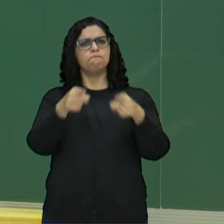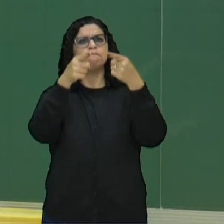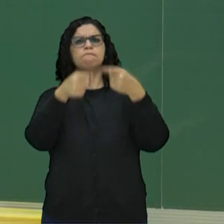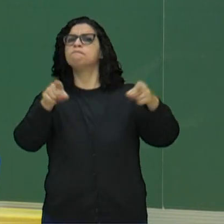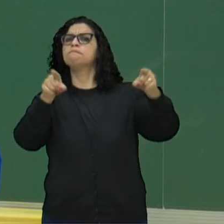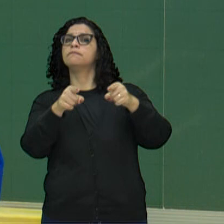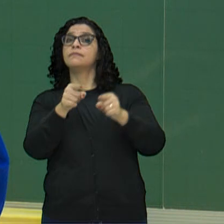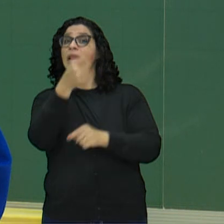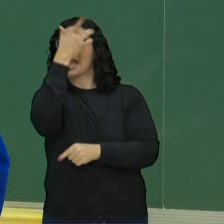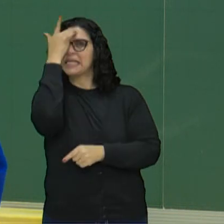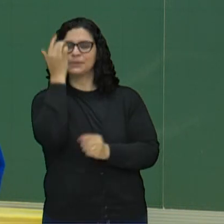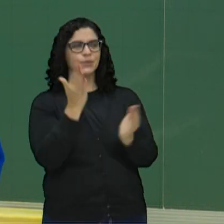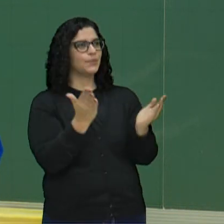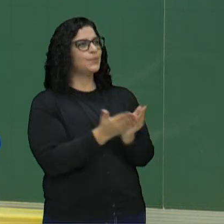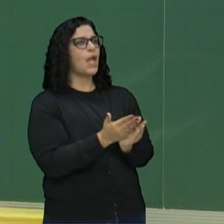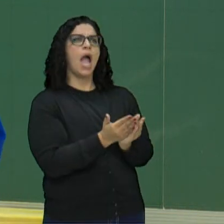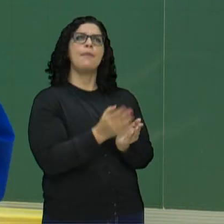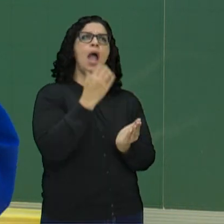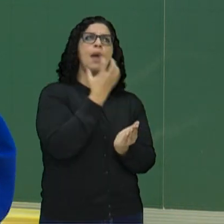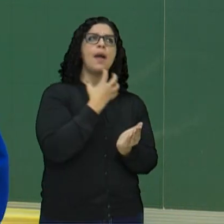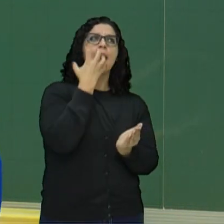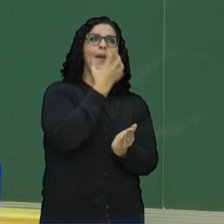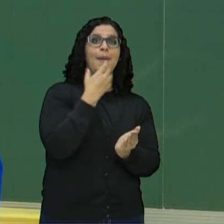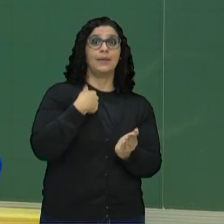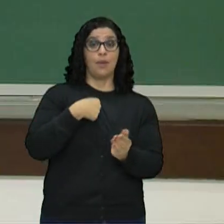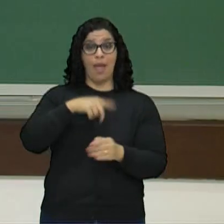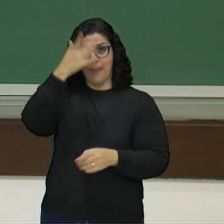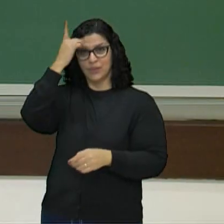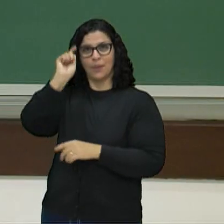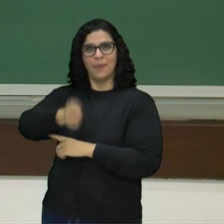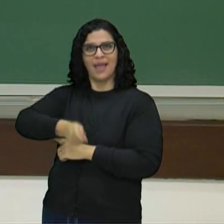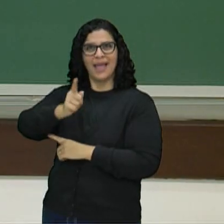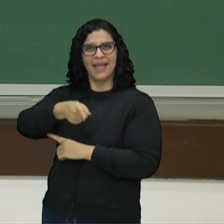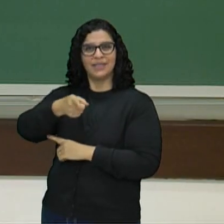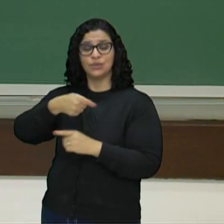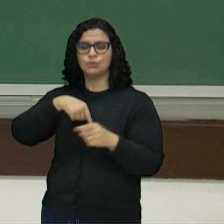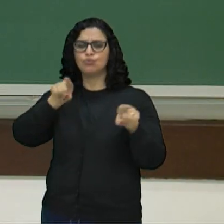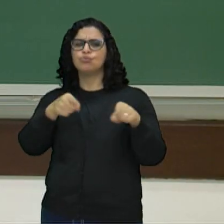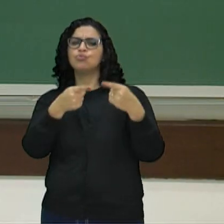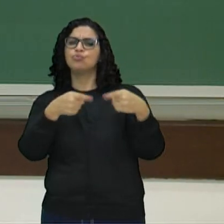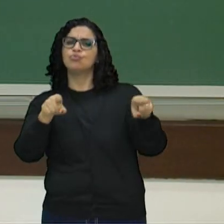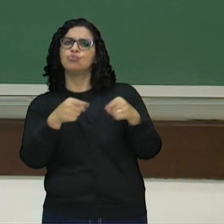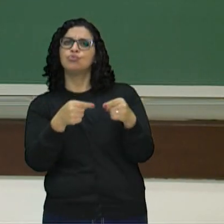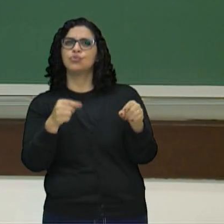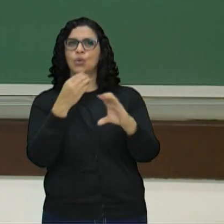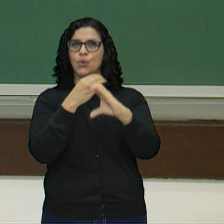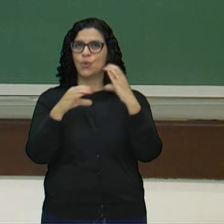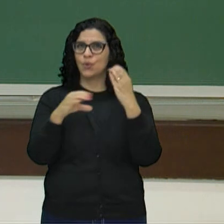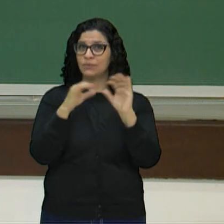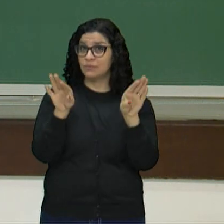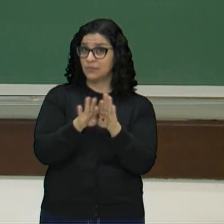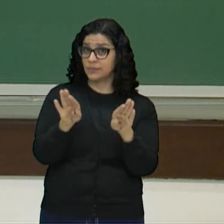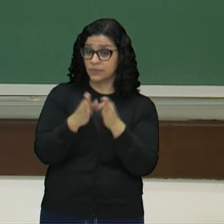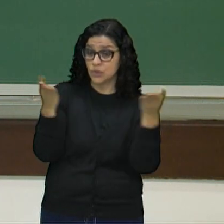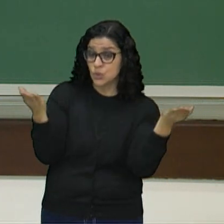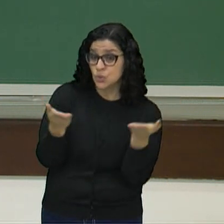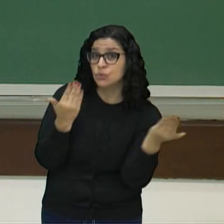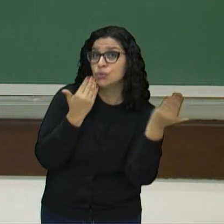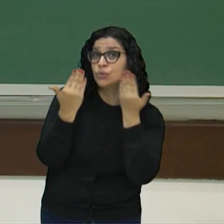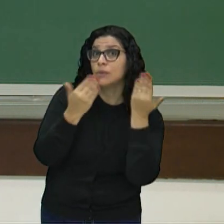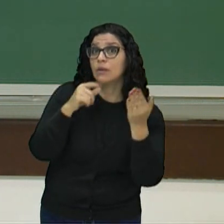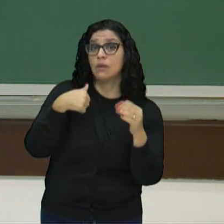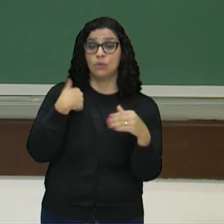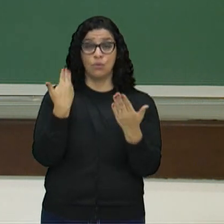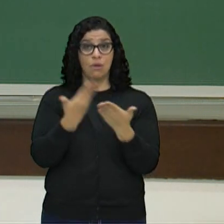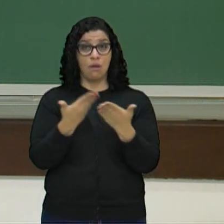falando assim. Então, o maestro, ele fica lá, ele rege o coral. Aqui, trazendo para a nossa aula de hoje,